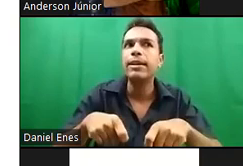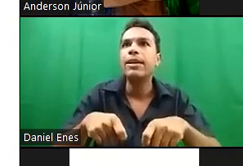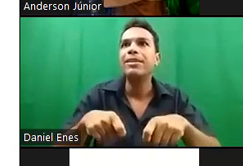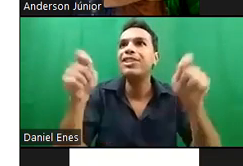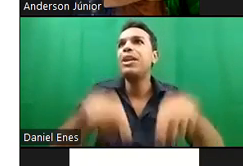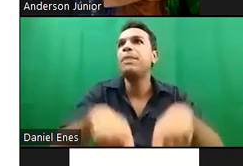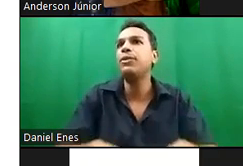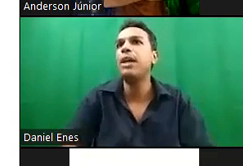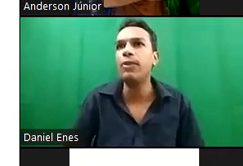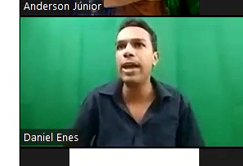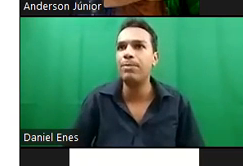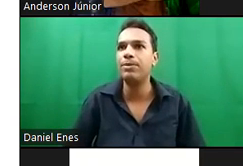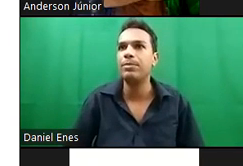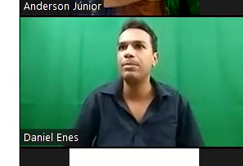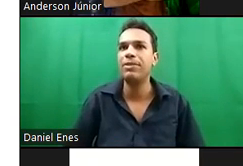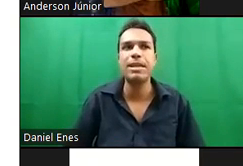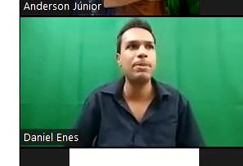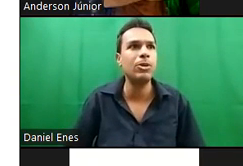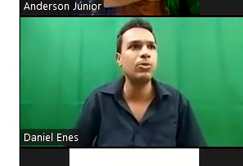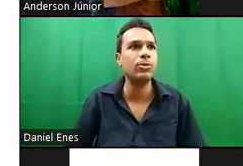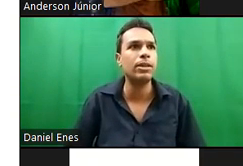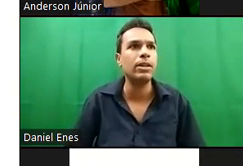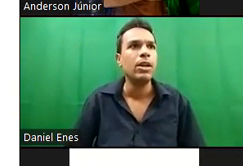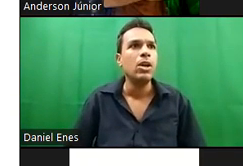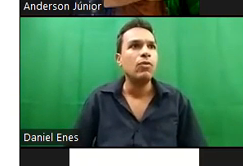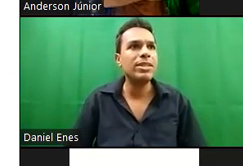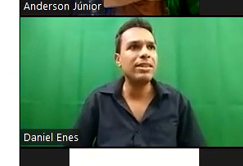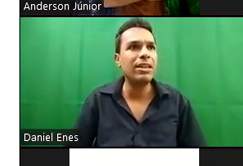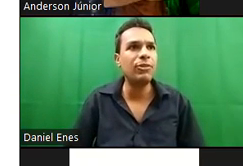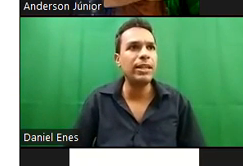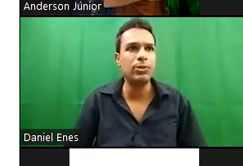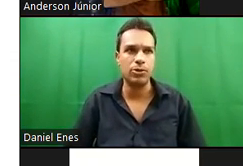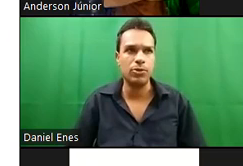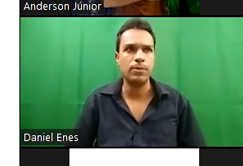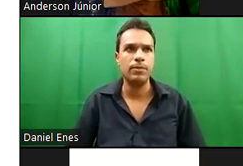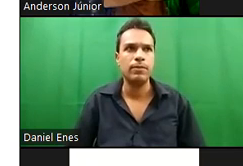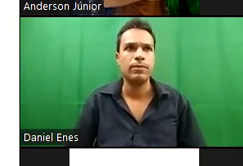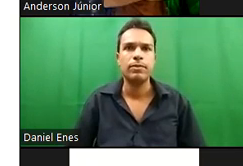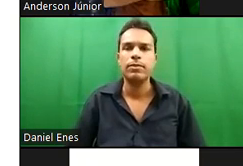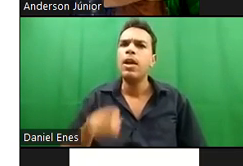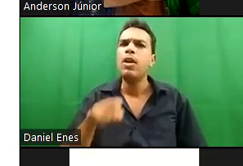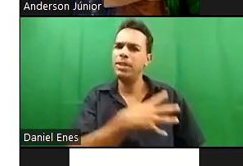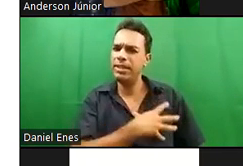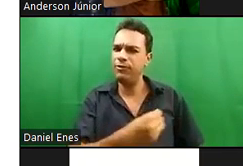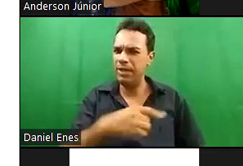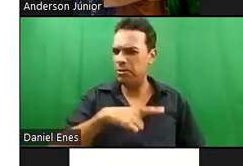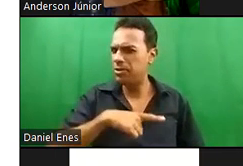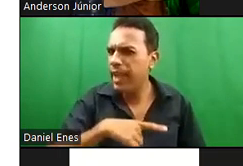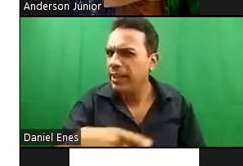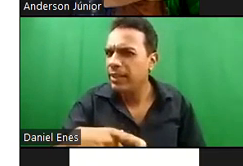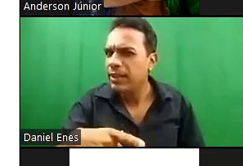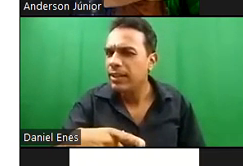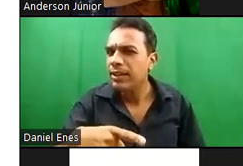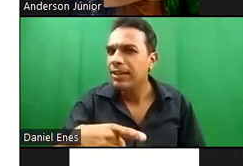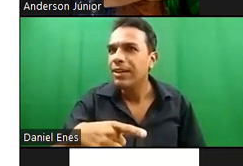consegue? Deixei para o final o verbo, para fazer a pergunta. Você tem filhos? Você filhos